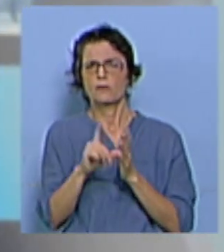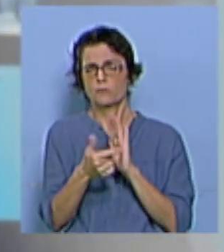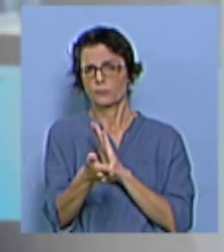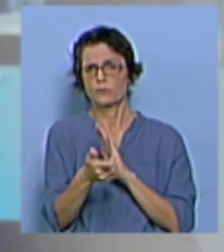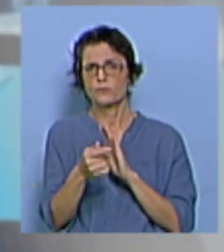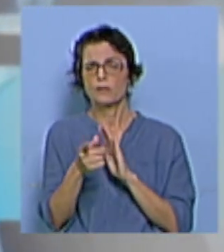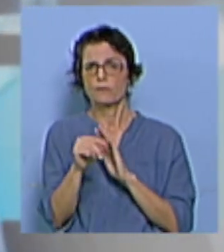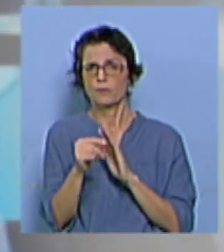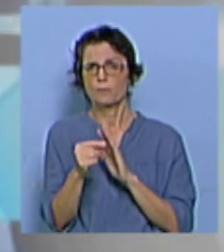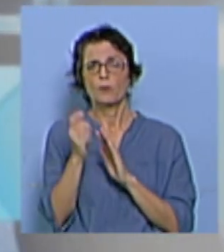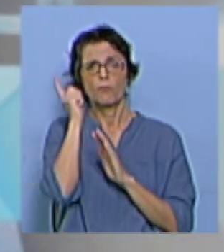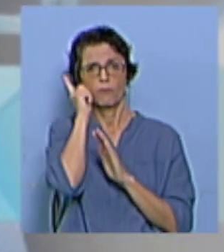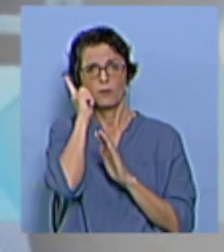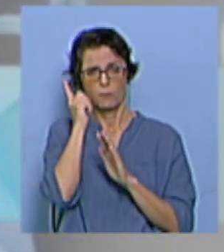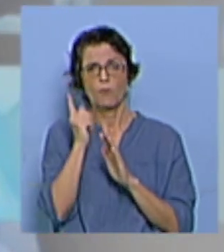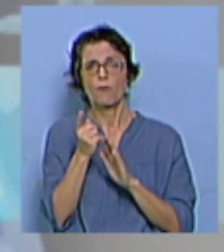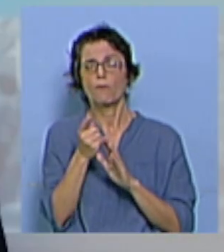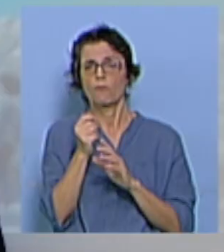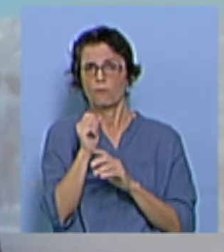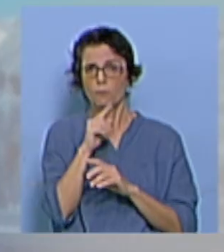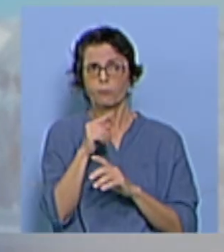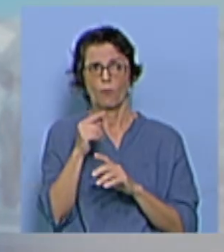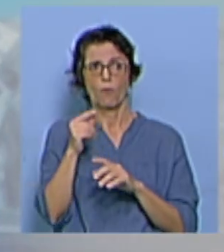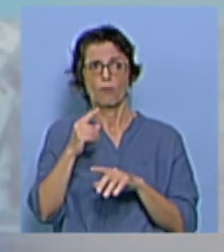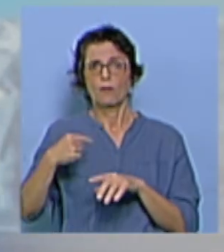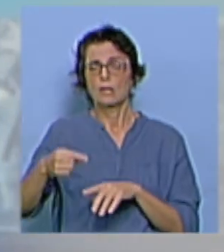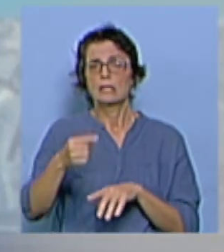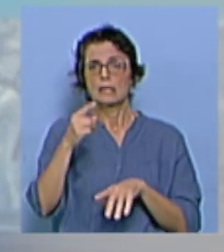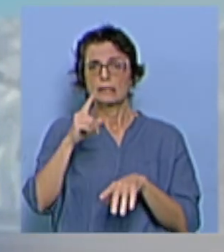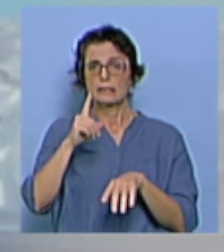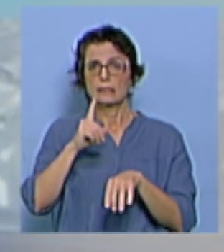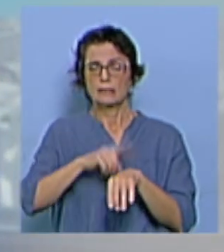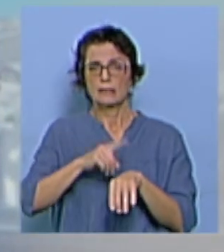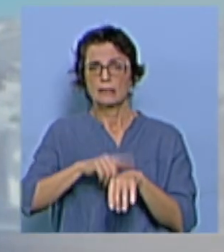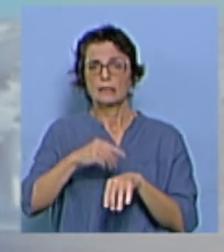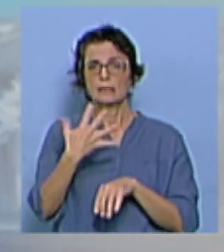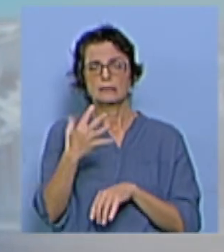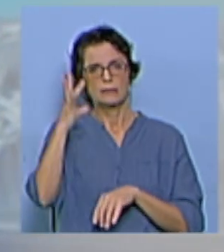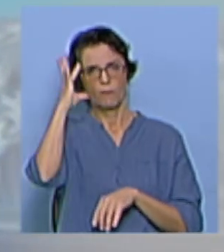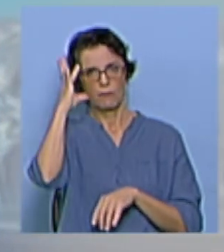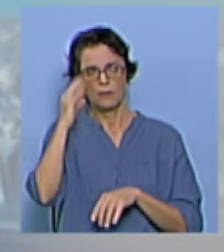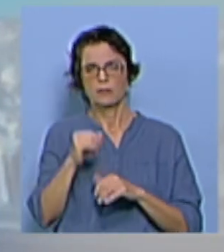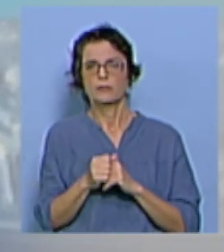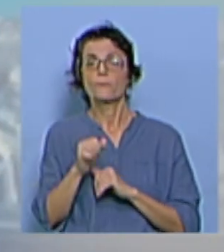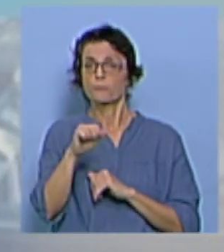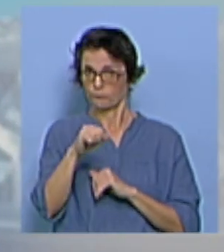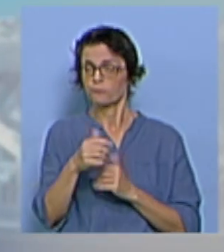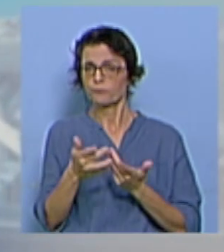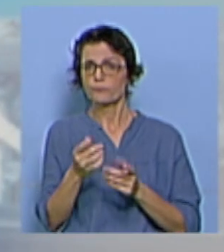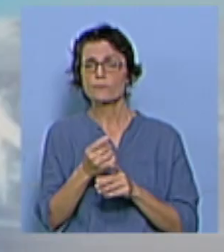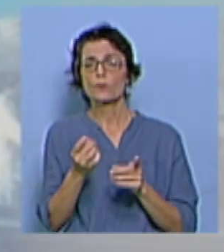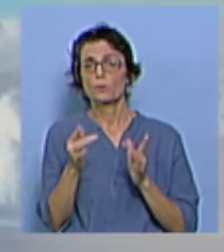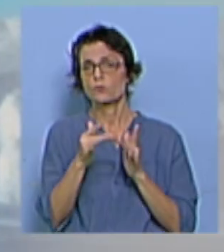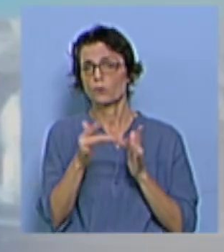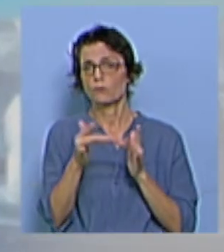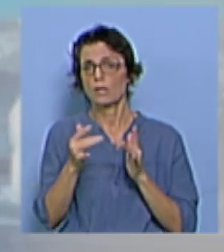WhatsApp, diariamente. Sim. Às 5 da tarde. Sim, pronto, porque como vamos acumulando contactos, não é, dos paroquianos e das pessoas